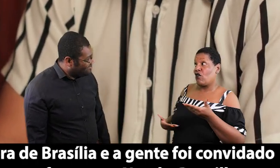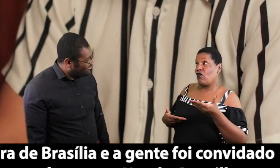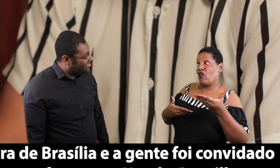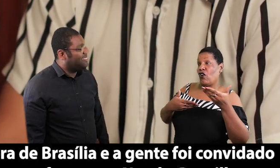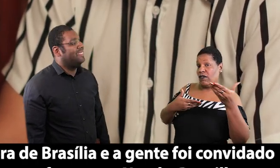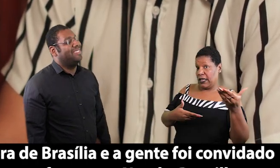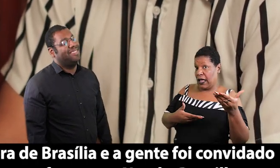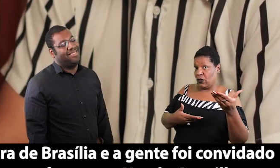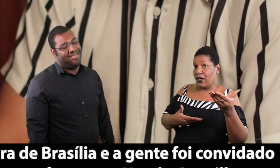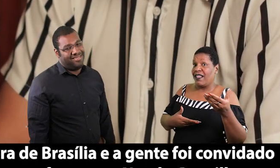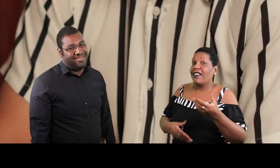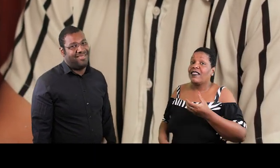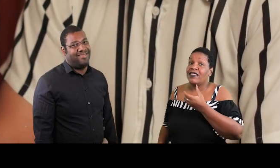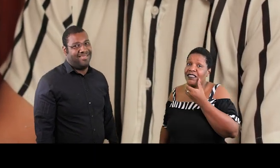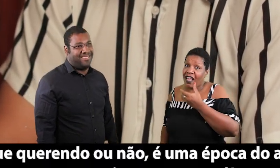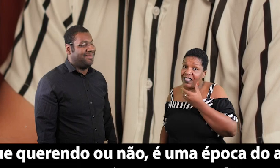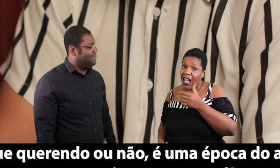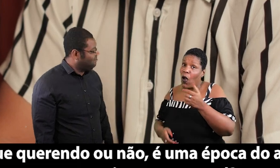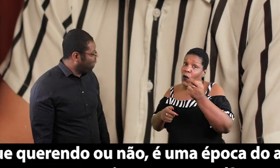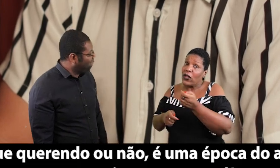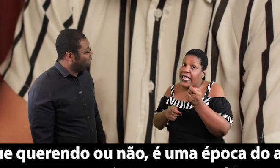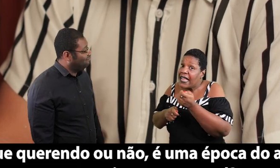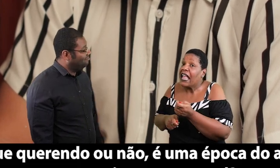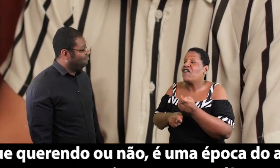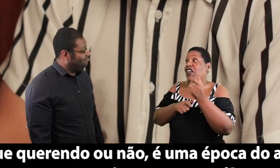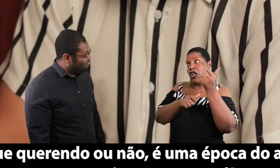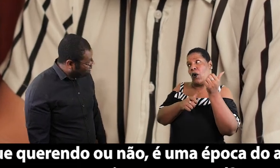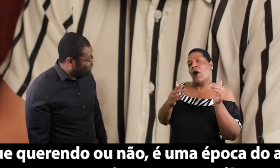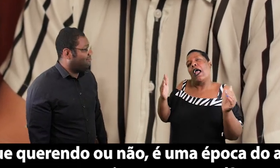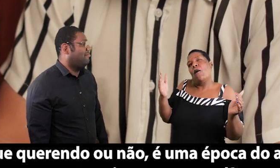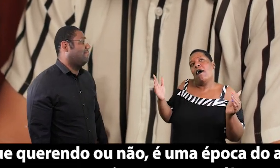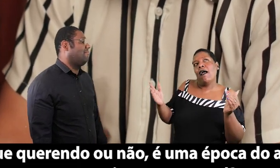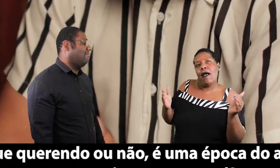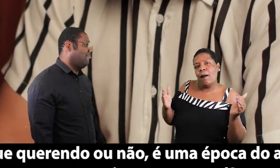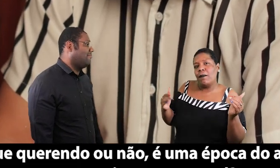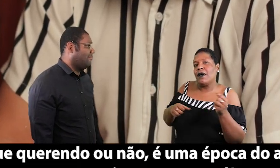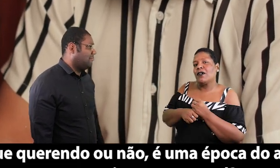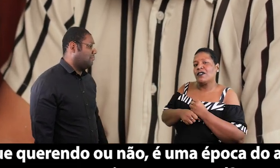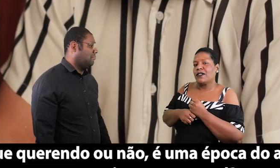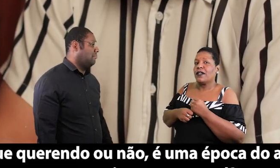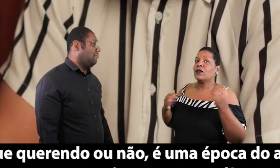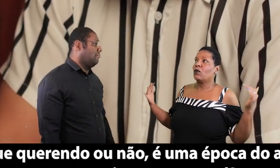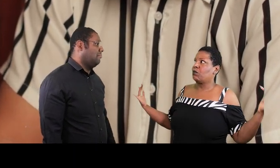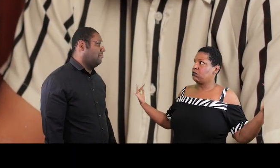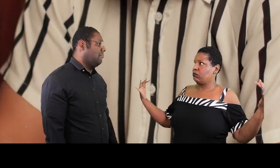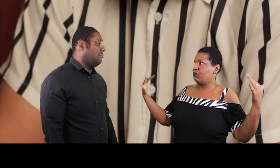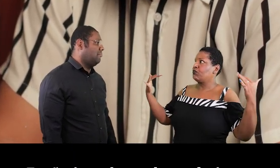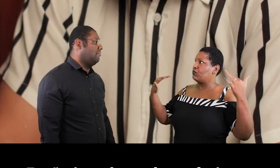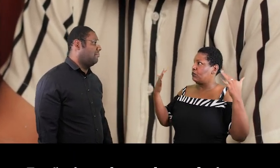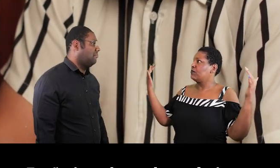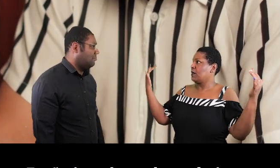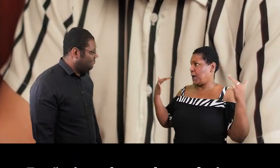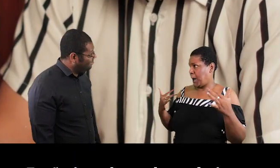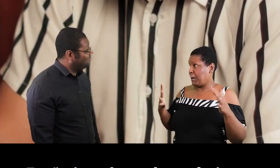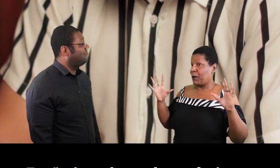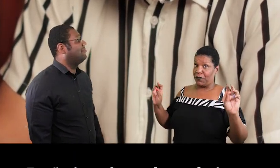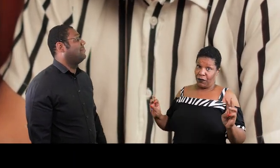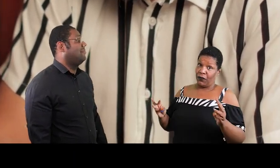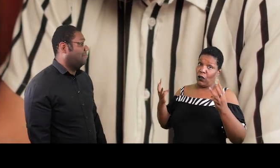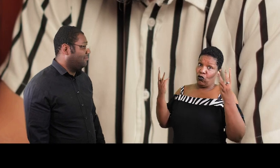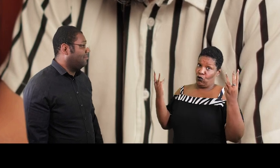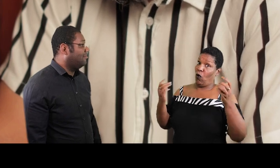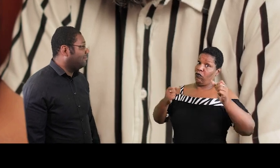esse Natal e Réveillon. Que, querendo ou não, é uma época do ano que traz muitas pessoas, né? Então, esse é um show